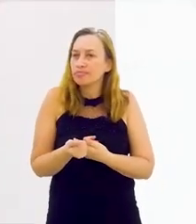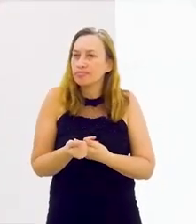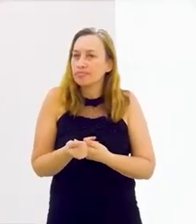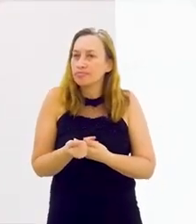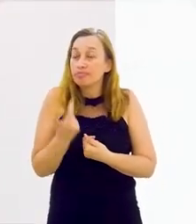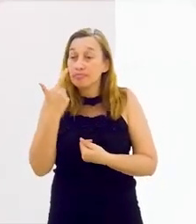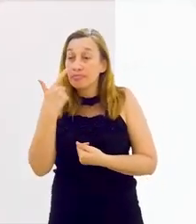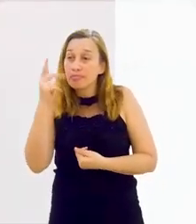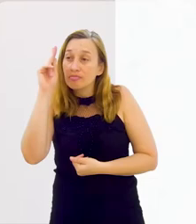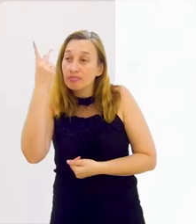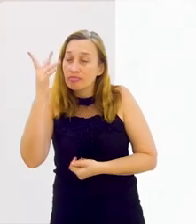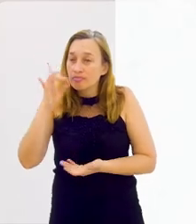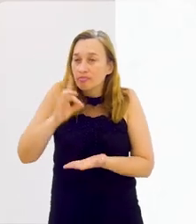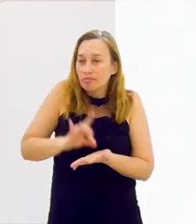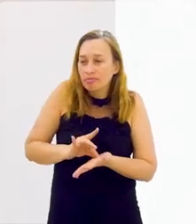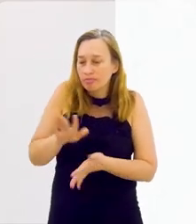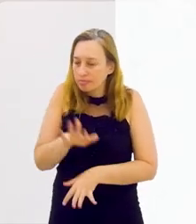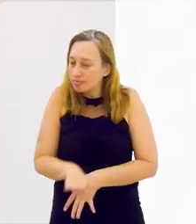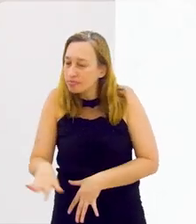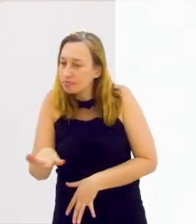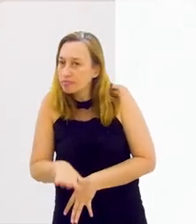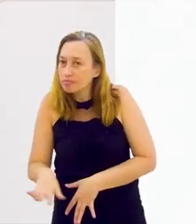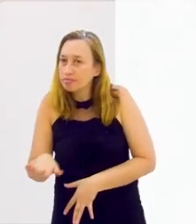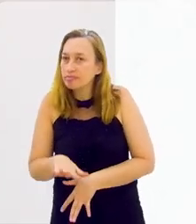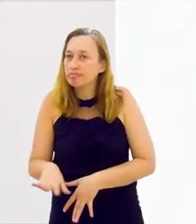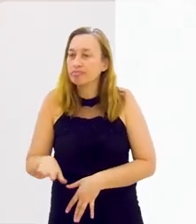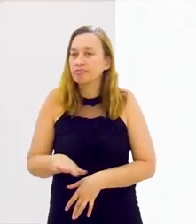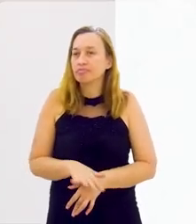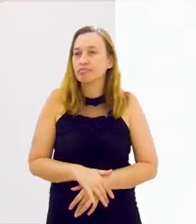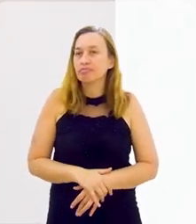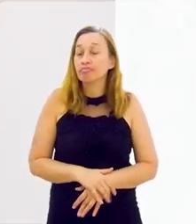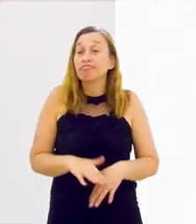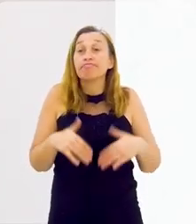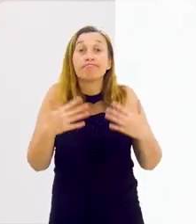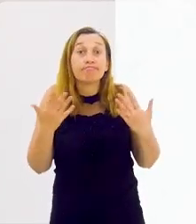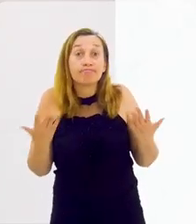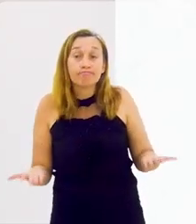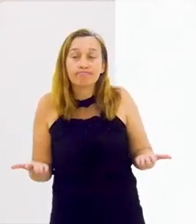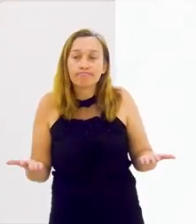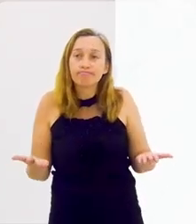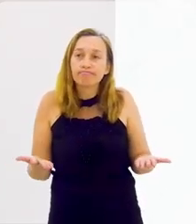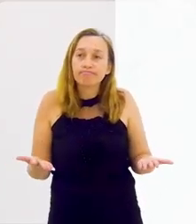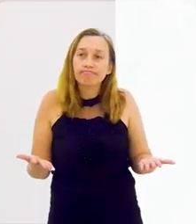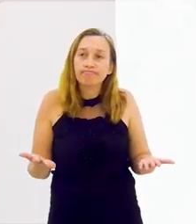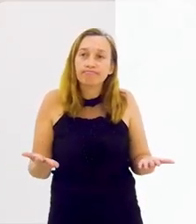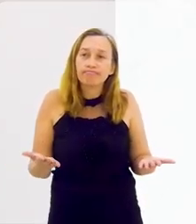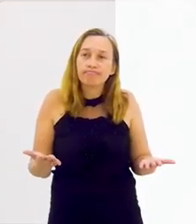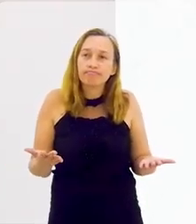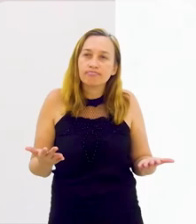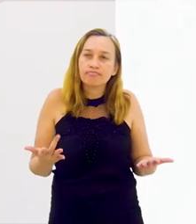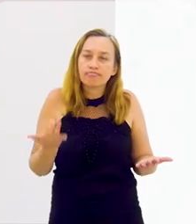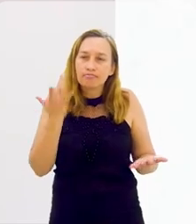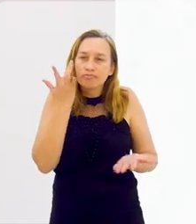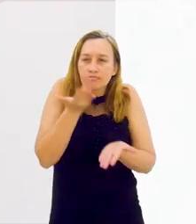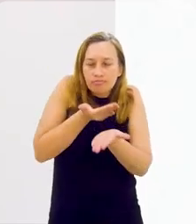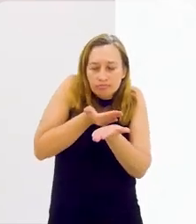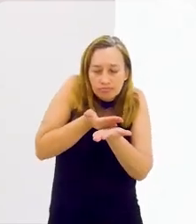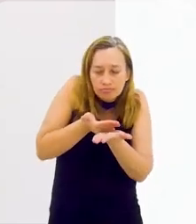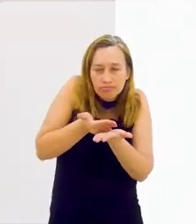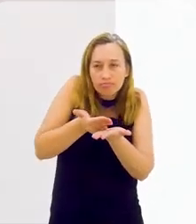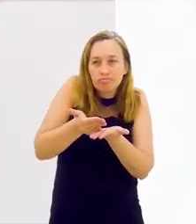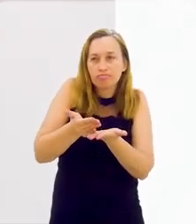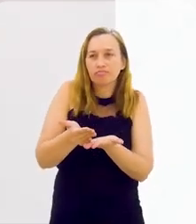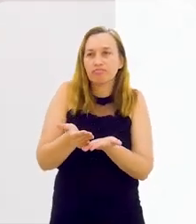de originalidade dessas crianças, né? Nossa, muita. Então, assim, eu acho que o ponto